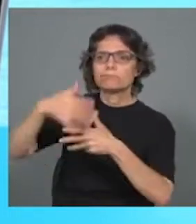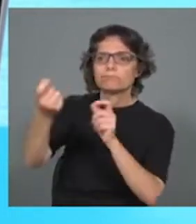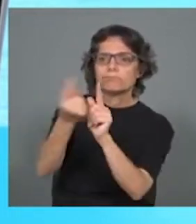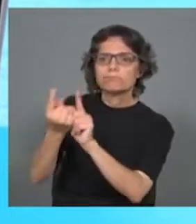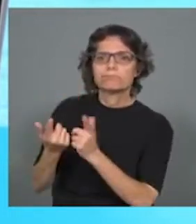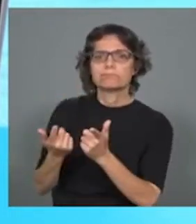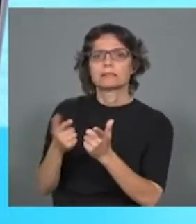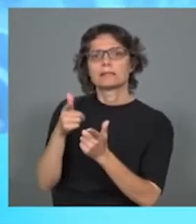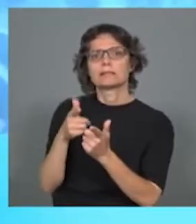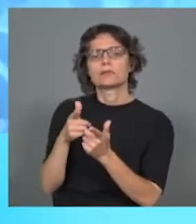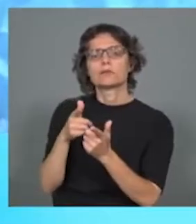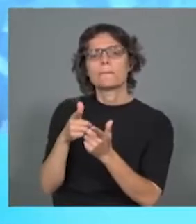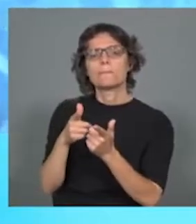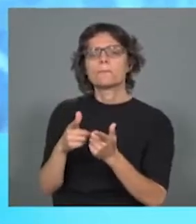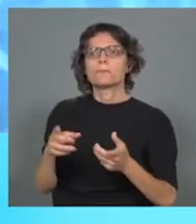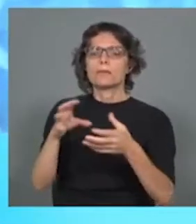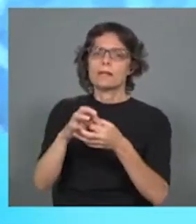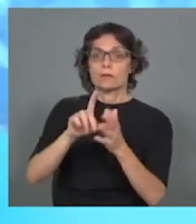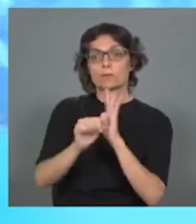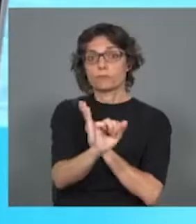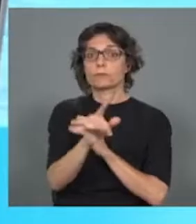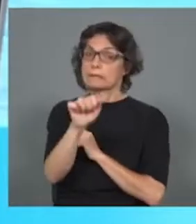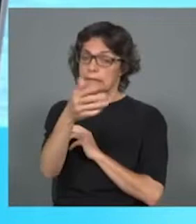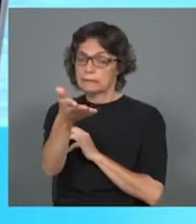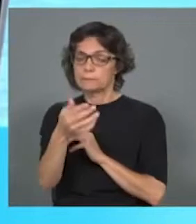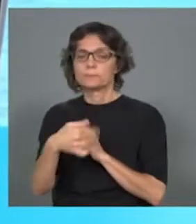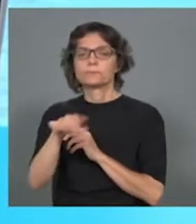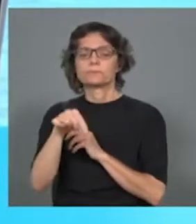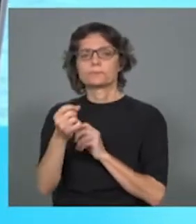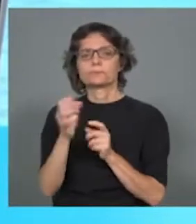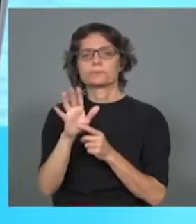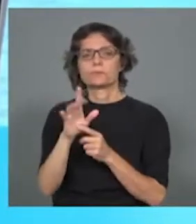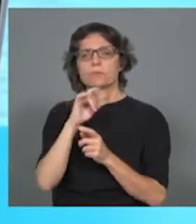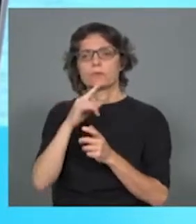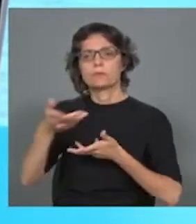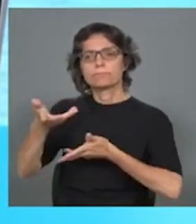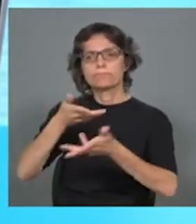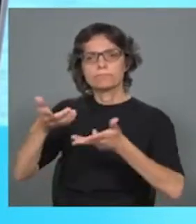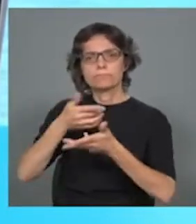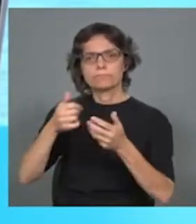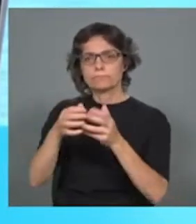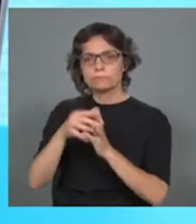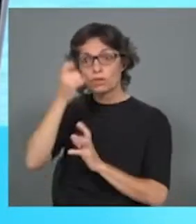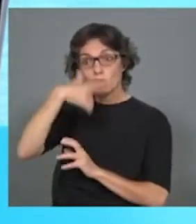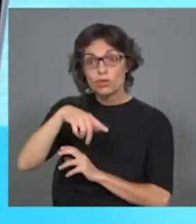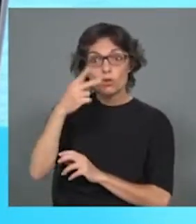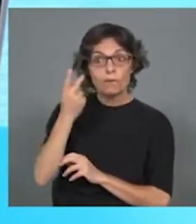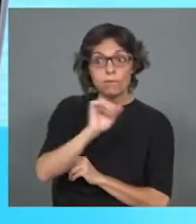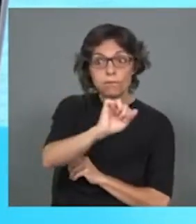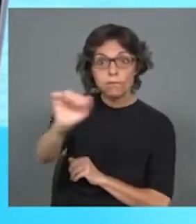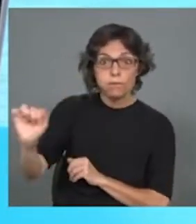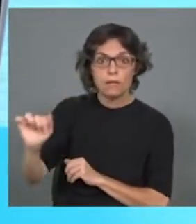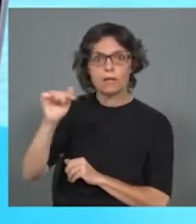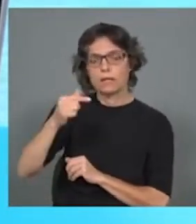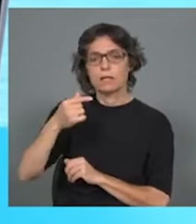linha com a capilaridade da Caritas. Sim, não é? Nós pudemos partilhar com todos as histórias de vida, que foi essencialmente isso